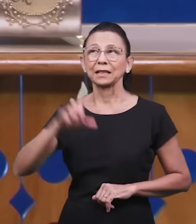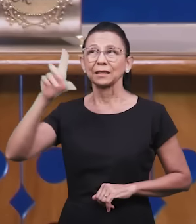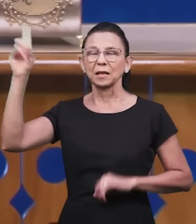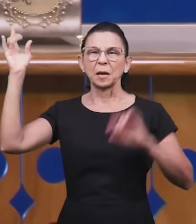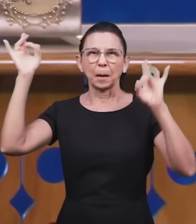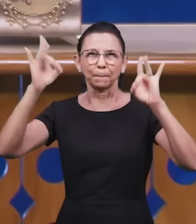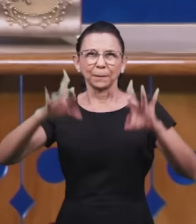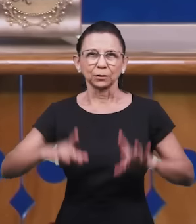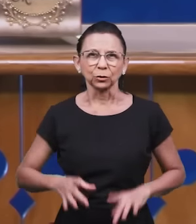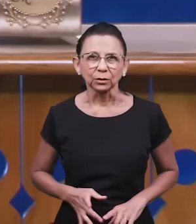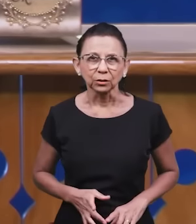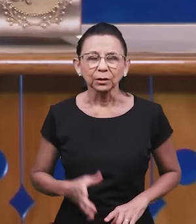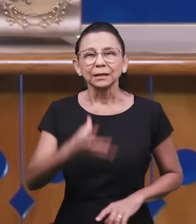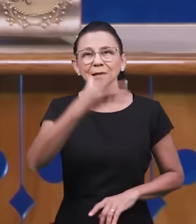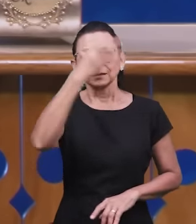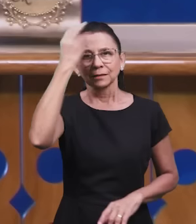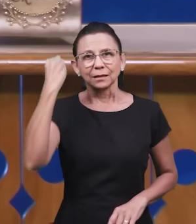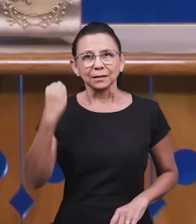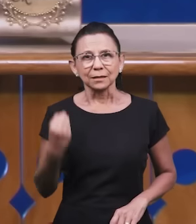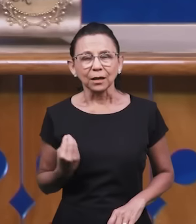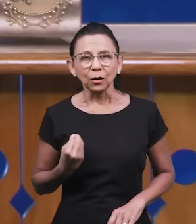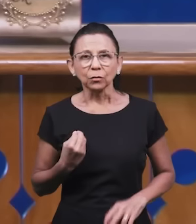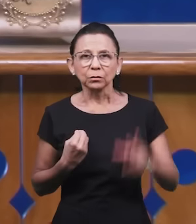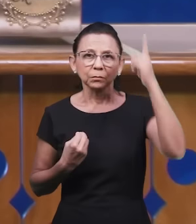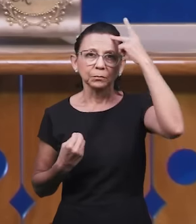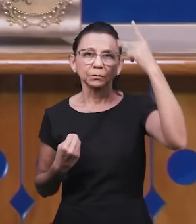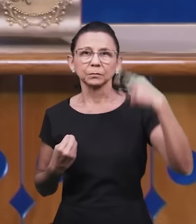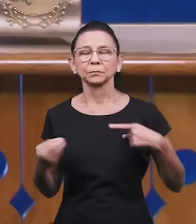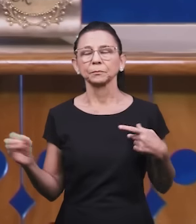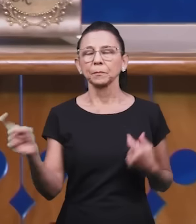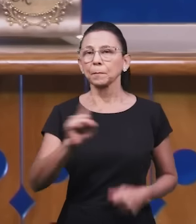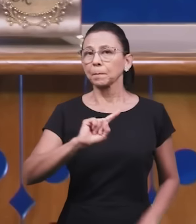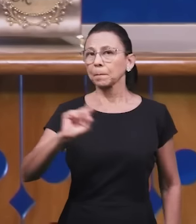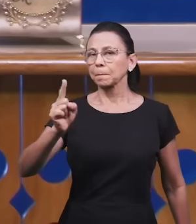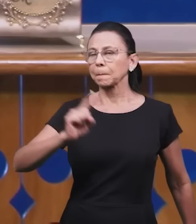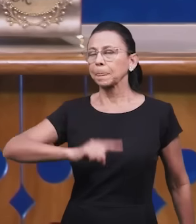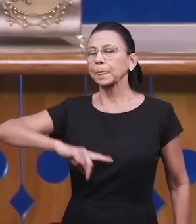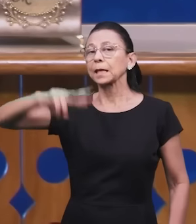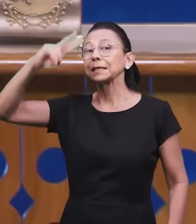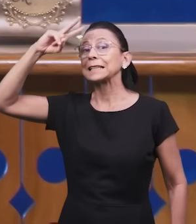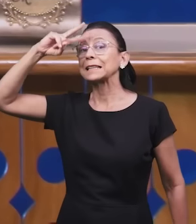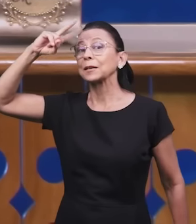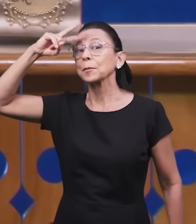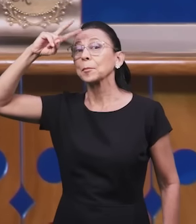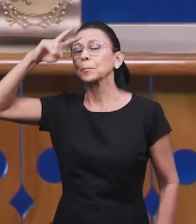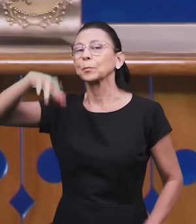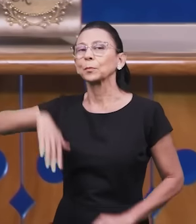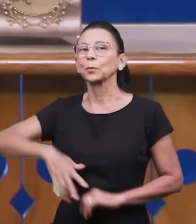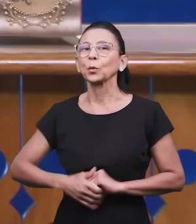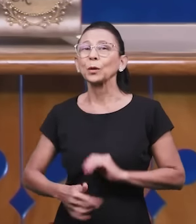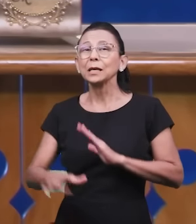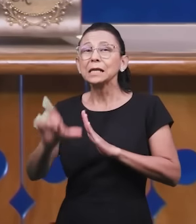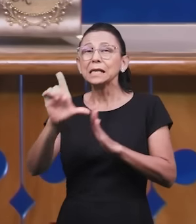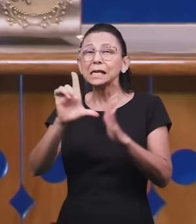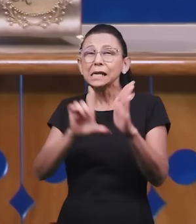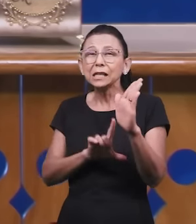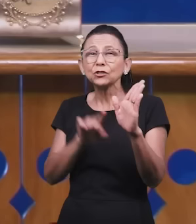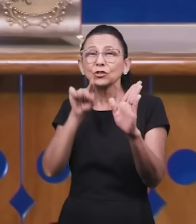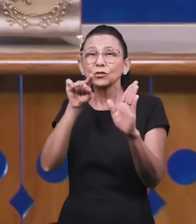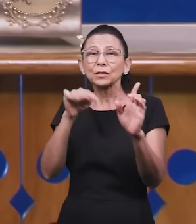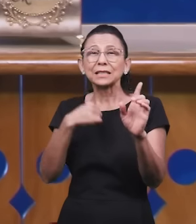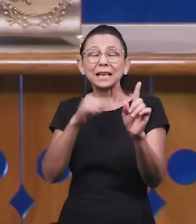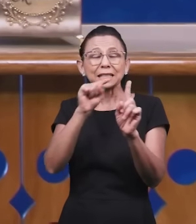desamparado. Deus não se esqueceu do homem. Deus se lembrou do homem, e Ele se lembrou do homem antes que o homem pudesse ser